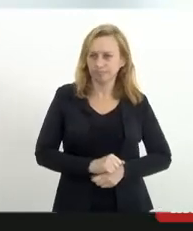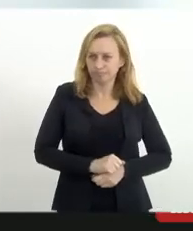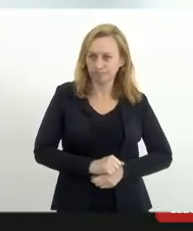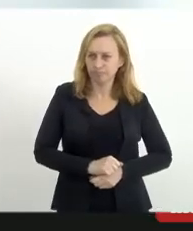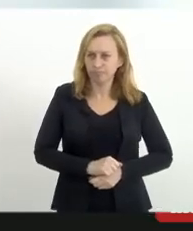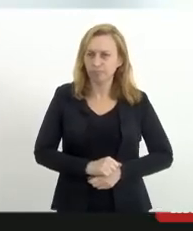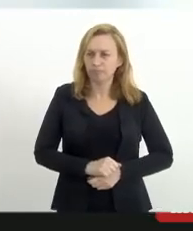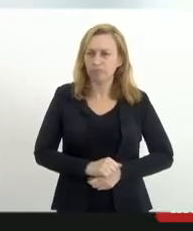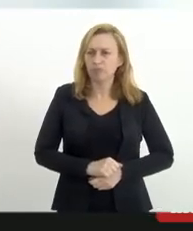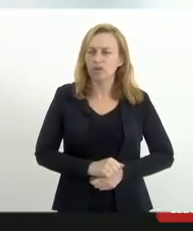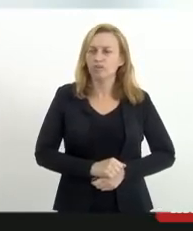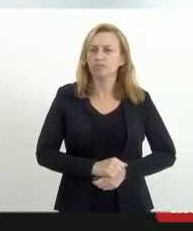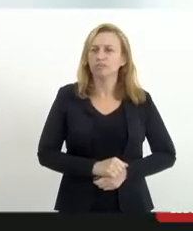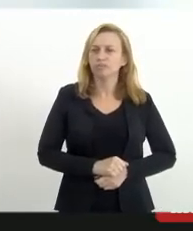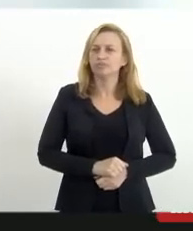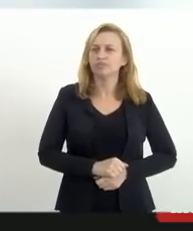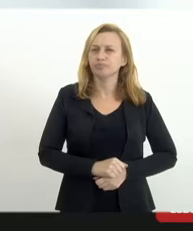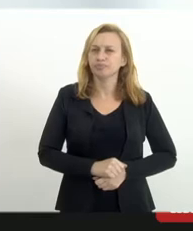Foi me dito